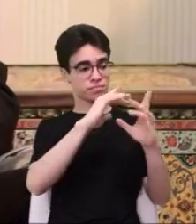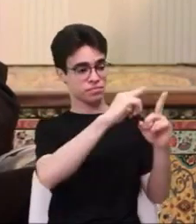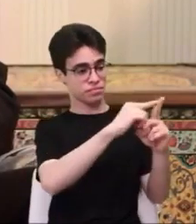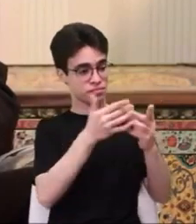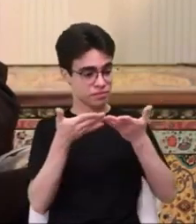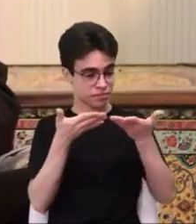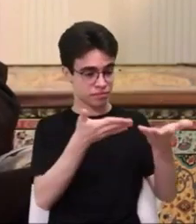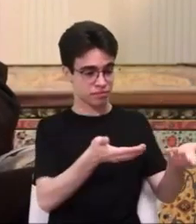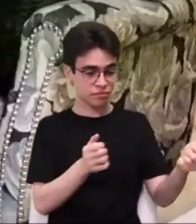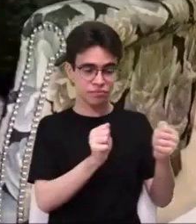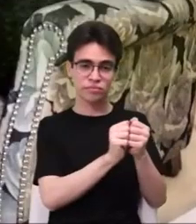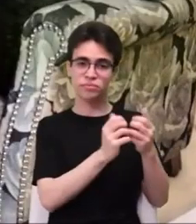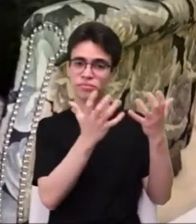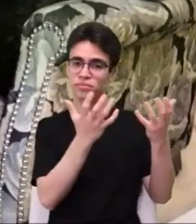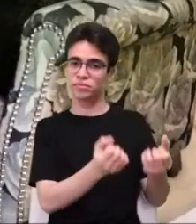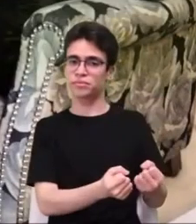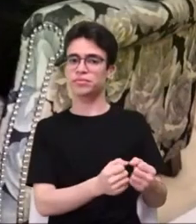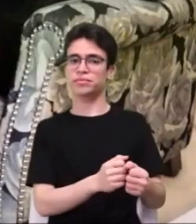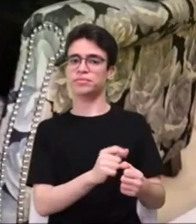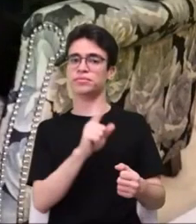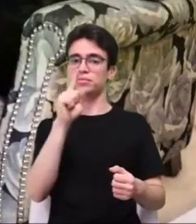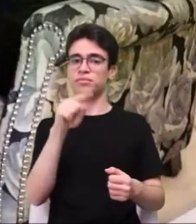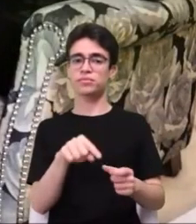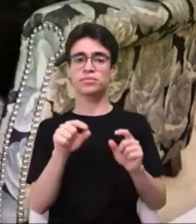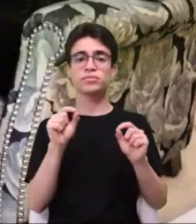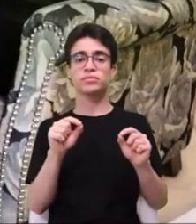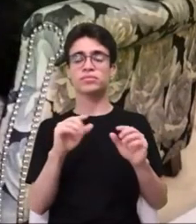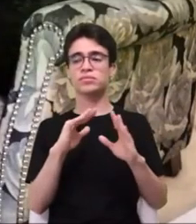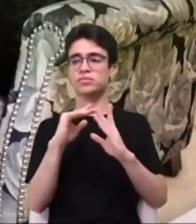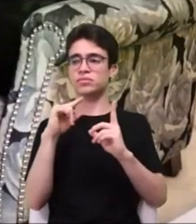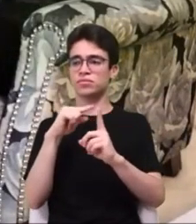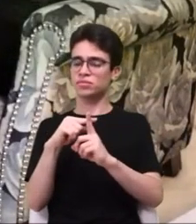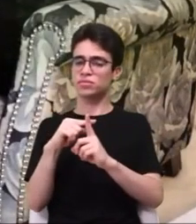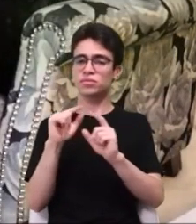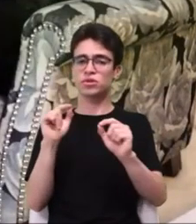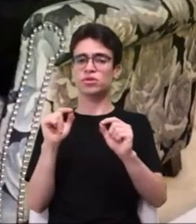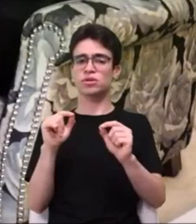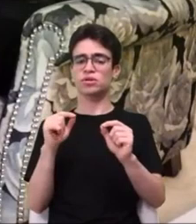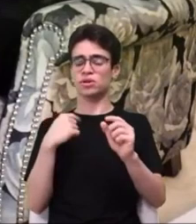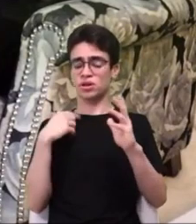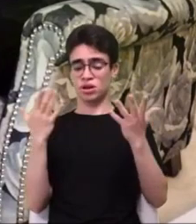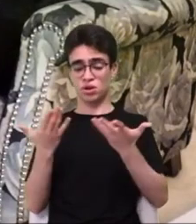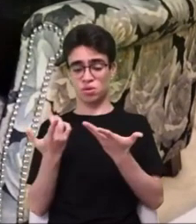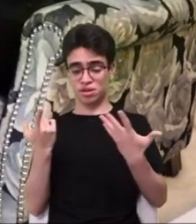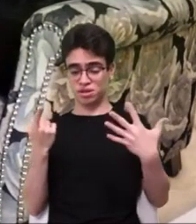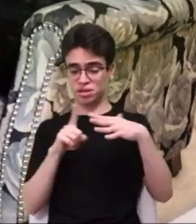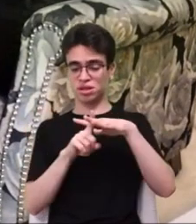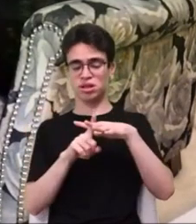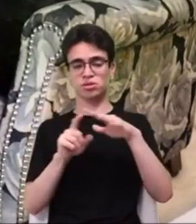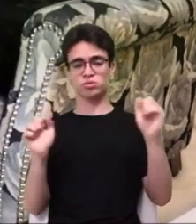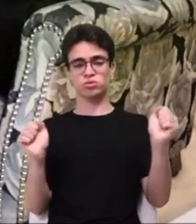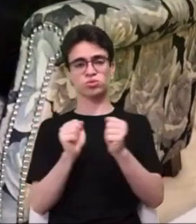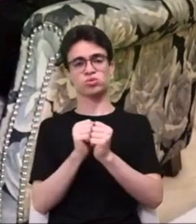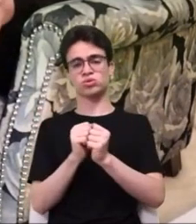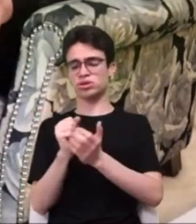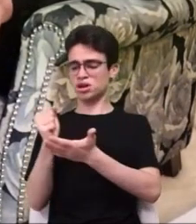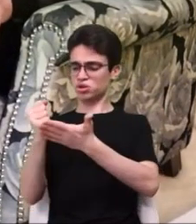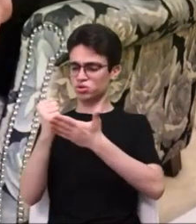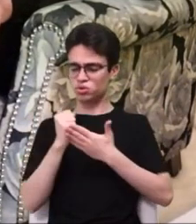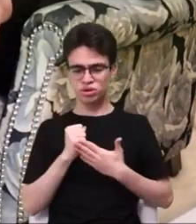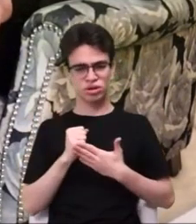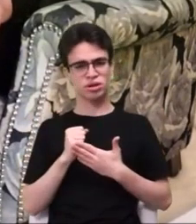recebeu, que me acolheu, né? Essa igreja me colocou inserida dentro de uma caminhada, dentro de uma relação de